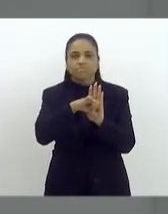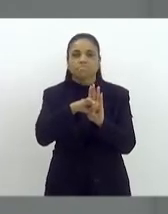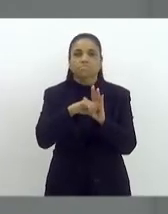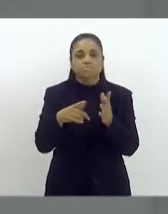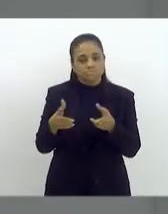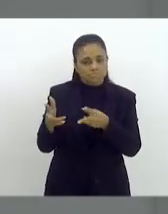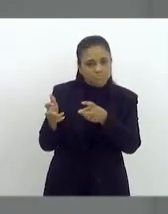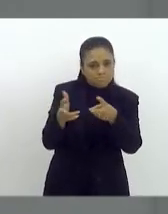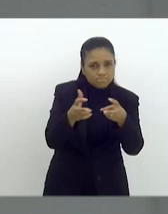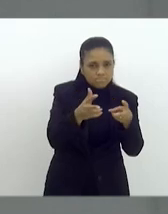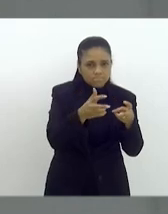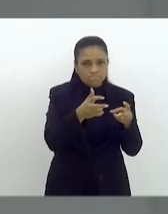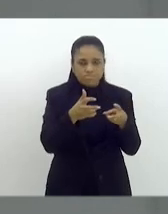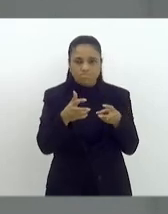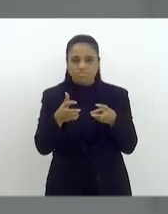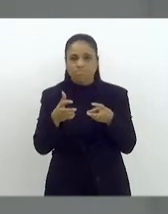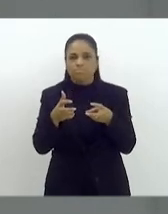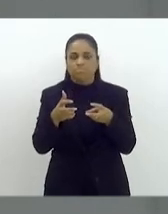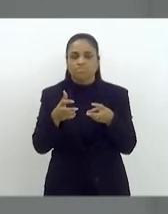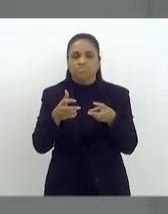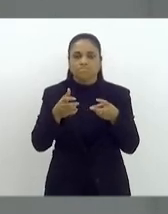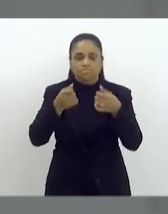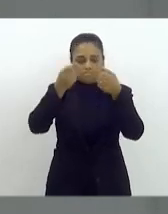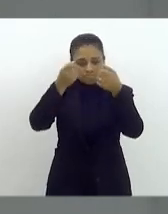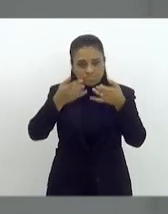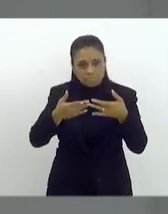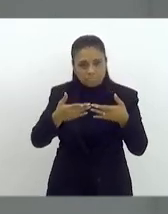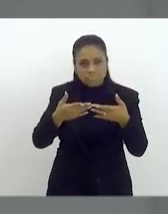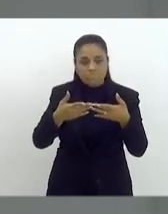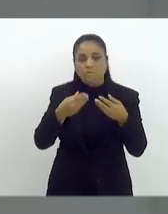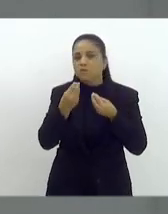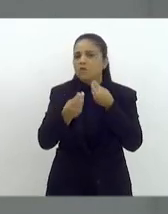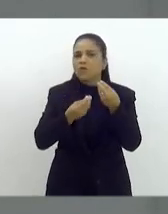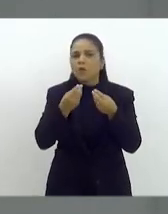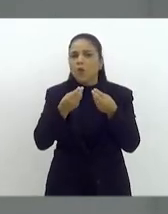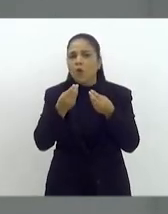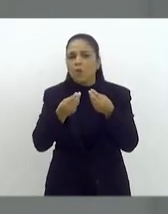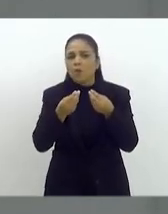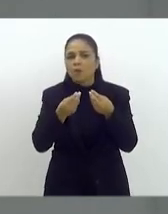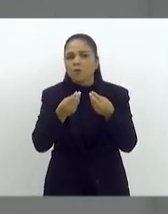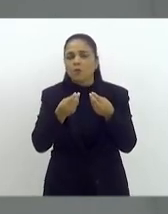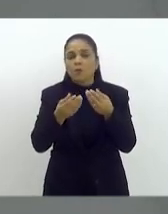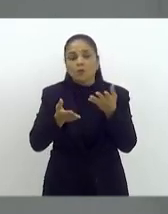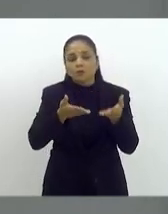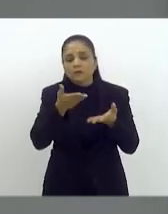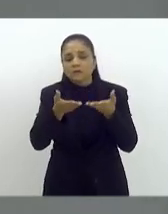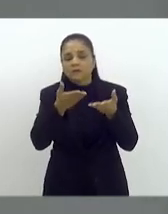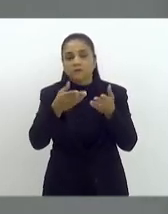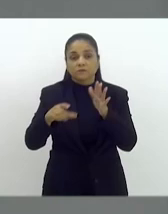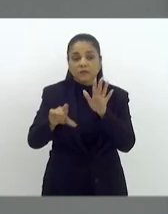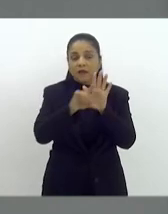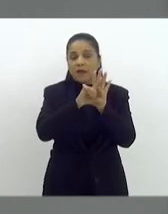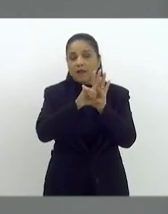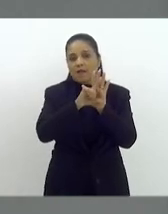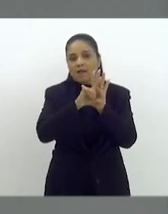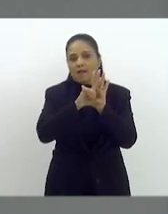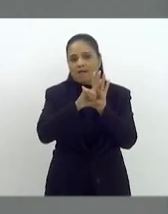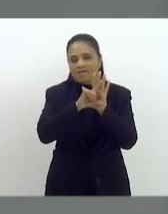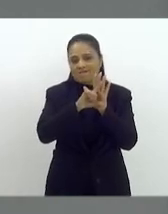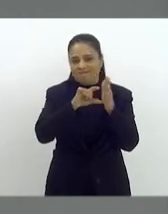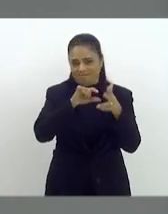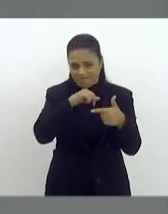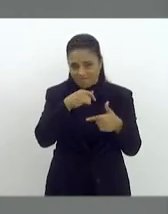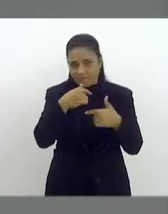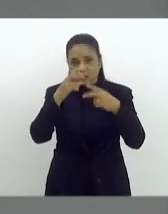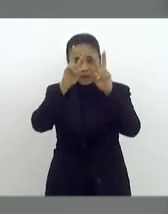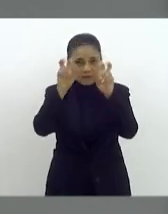perceber que ao longo da explanação é como se deu um pouco do tratamento normativo da evolução Legislativa no enfrentamento